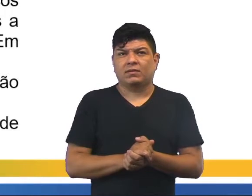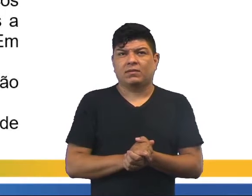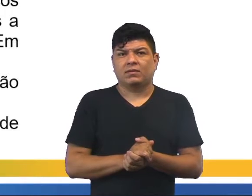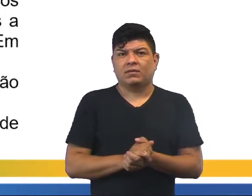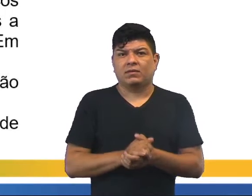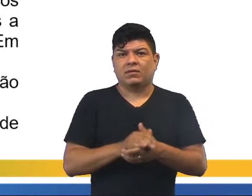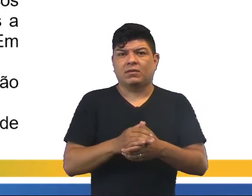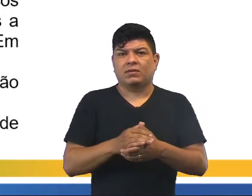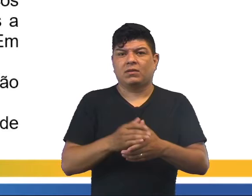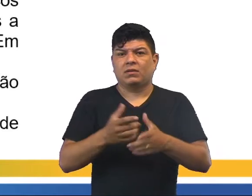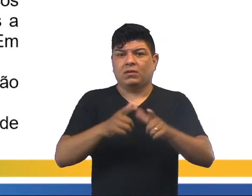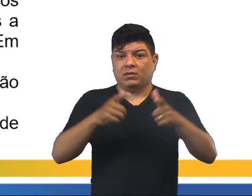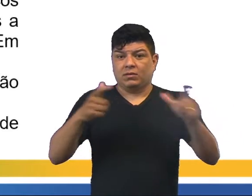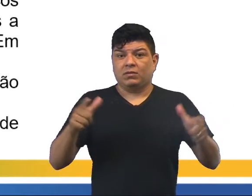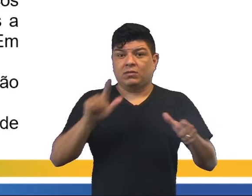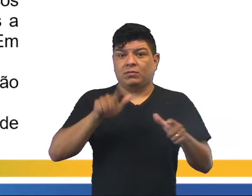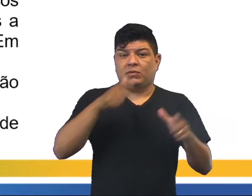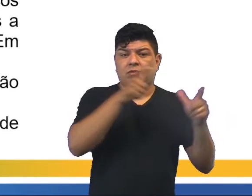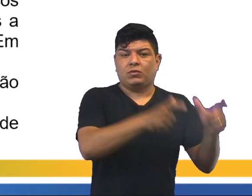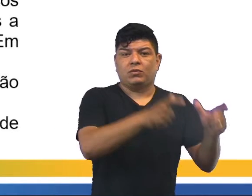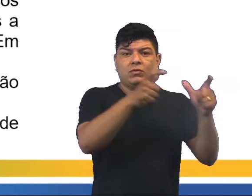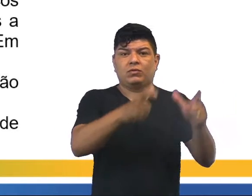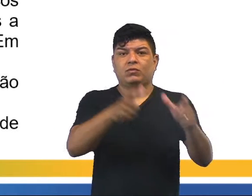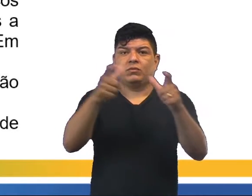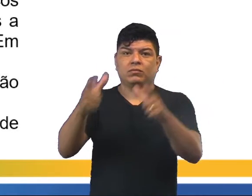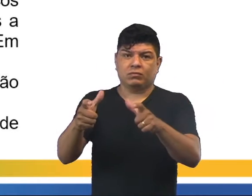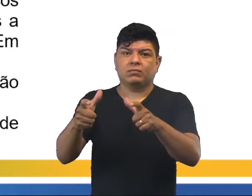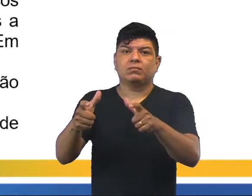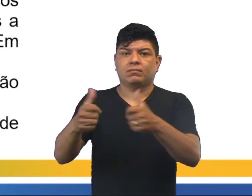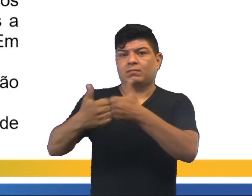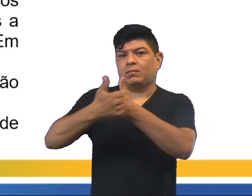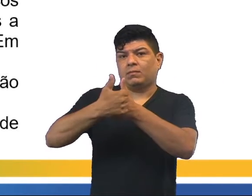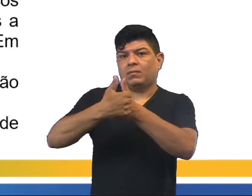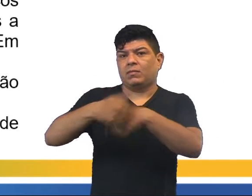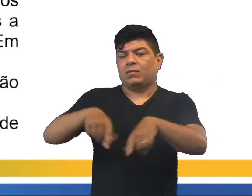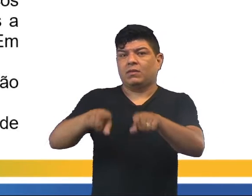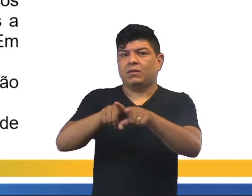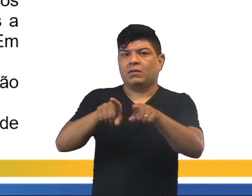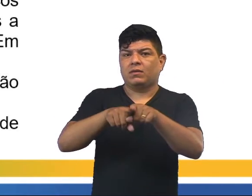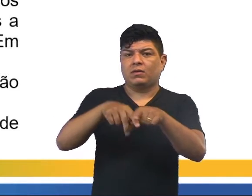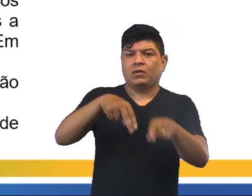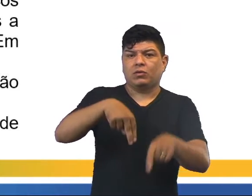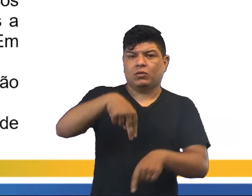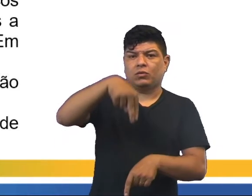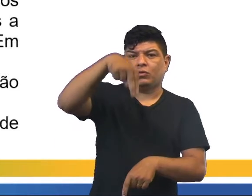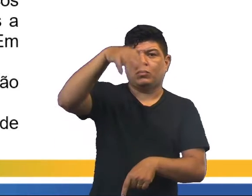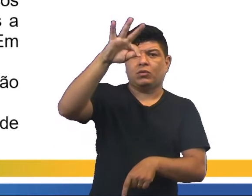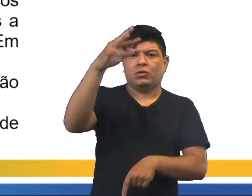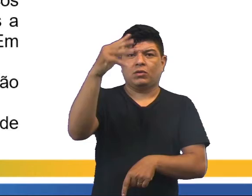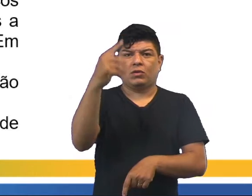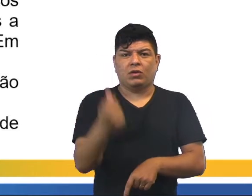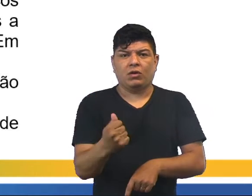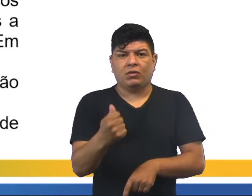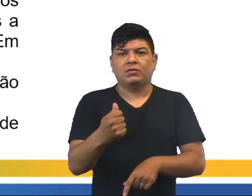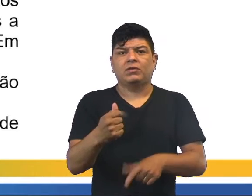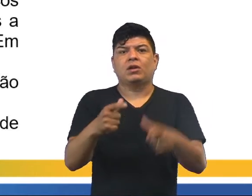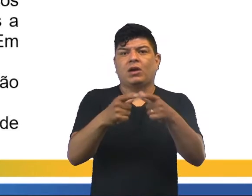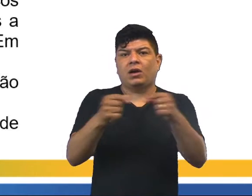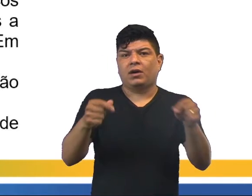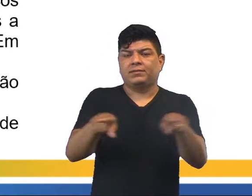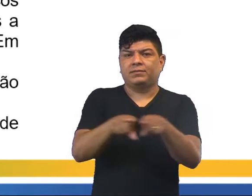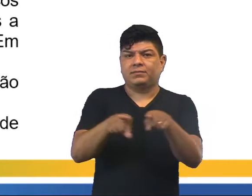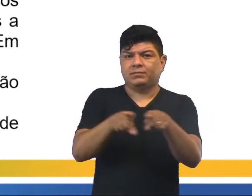a expansão avançou para outras regiões do Mediterrâneo, né, e norte da África, da Ásia. E essas